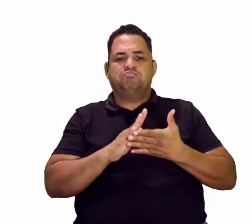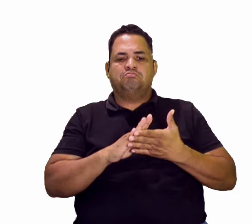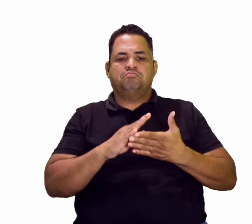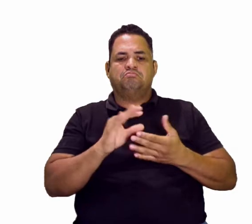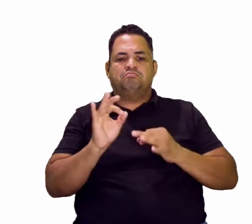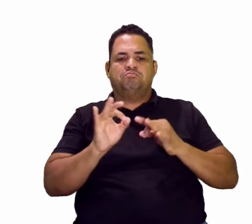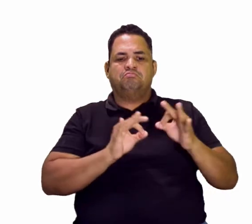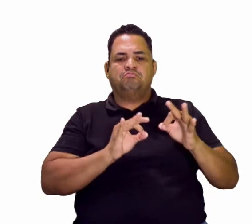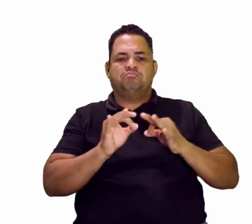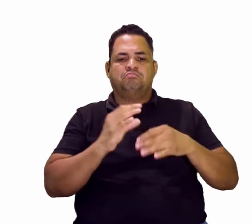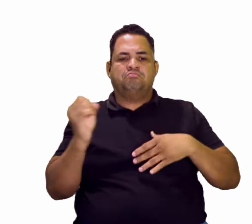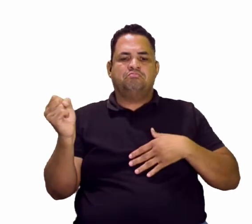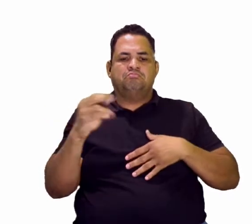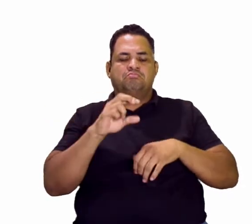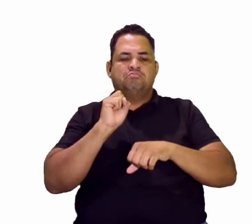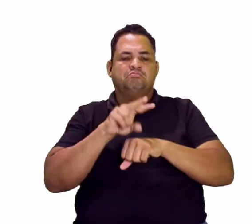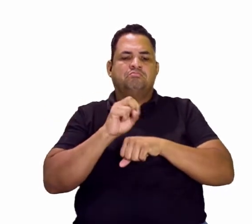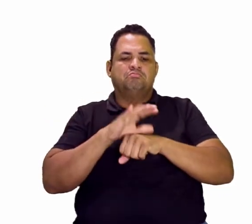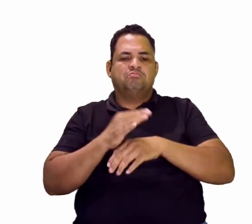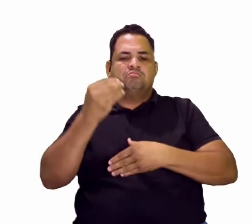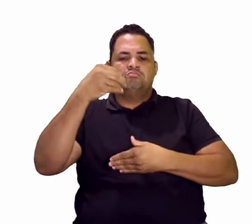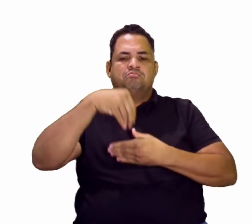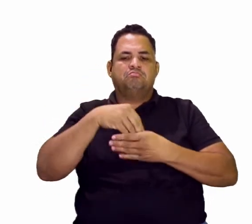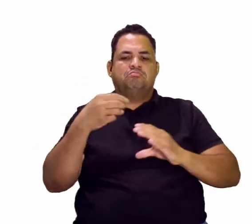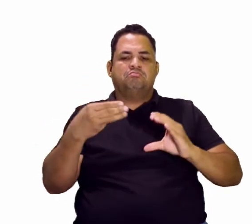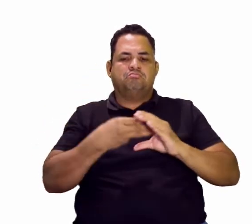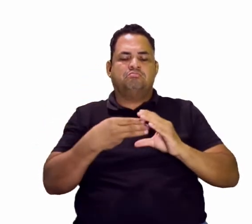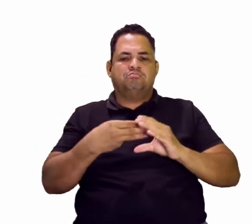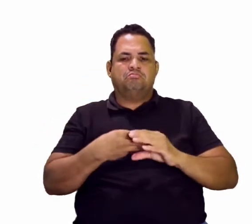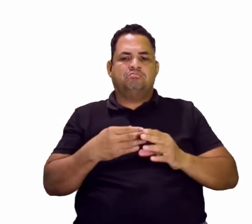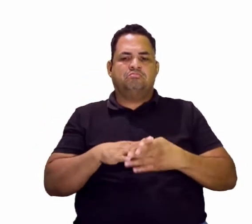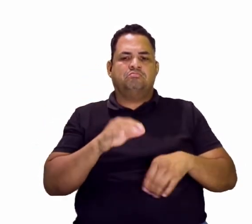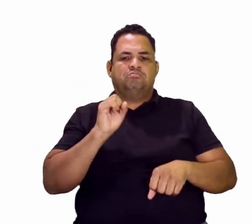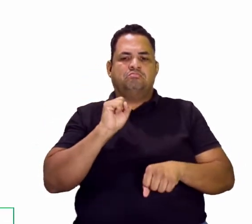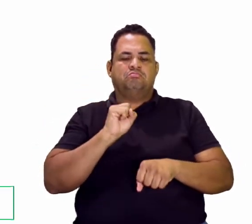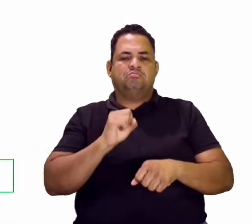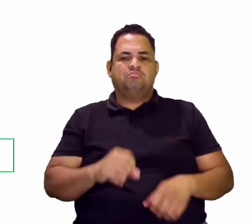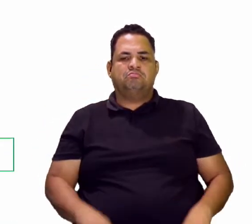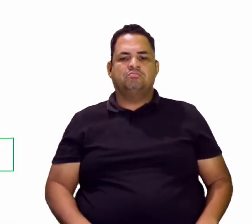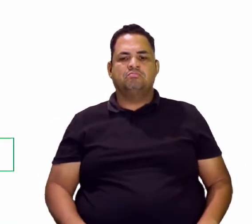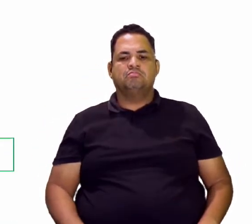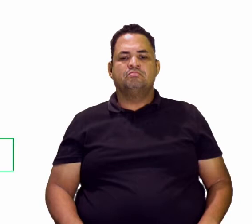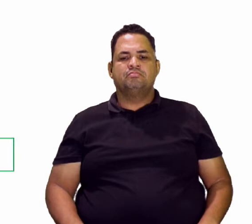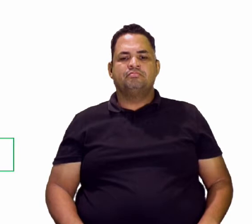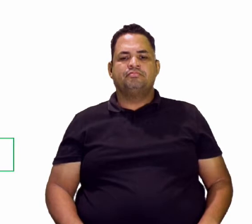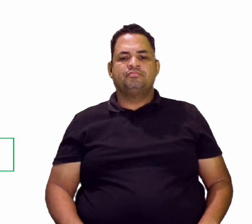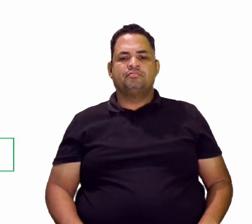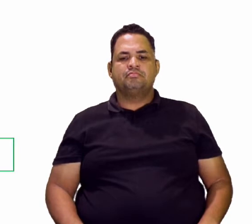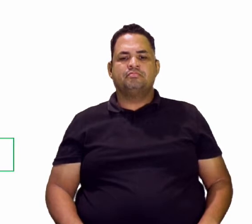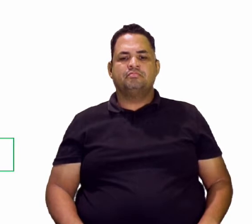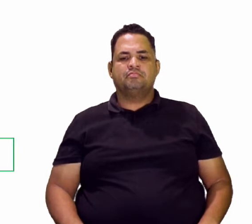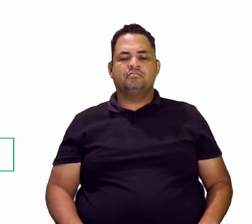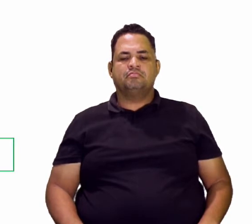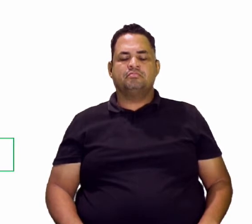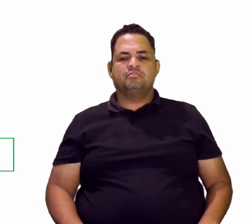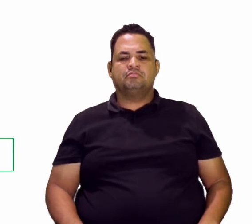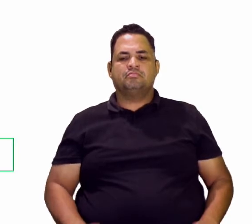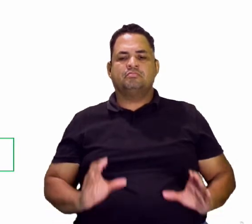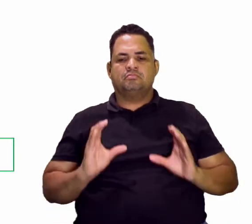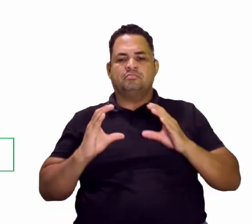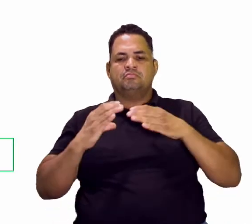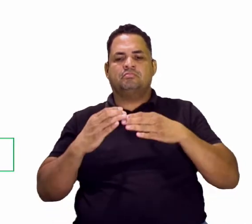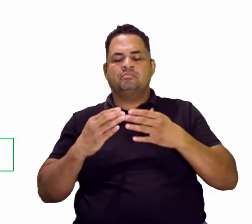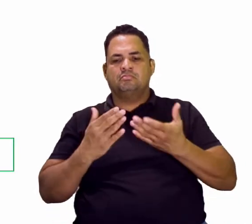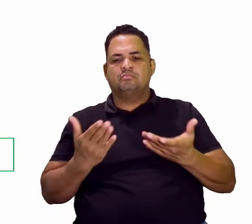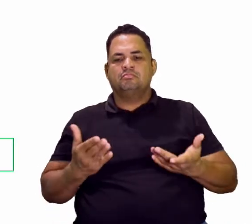a formação de novos vírus dentro dessa célula parasitada, tá? E nós temos também um grupo que